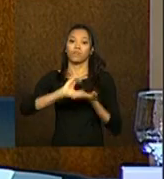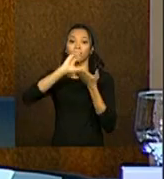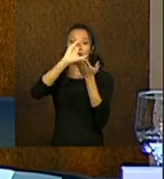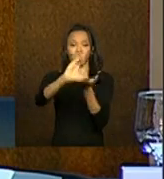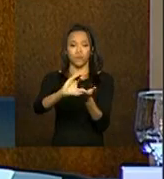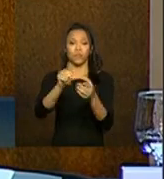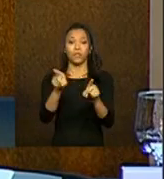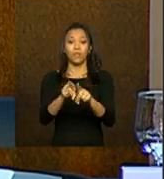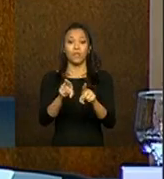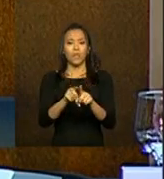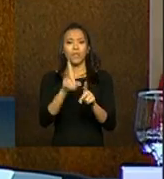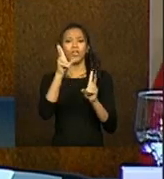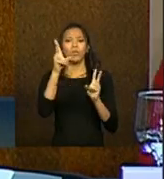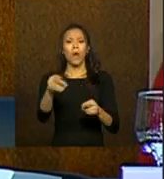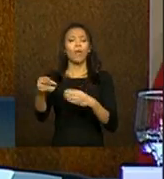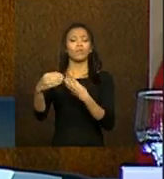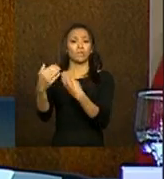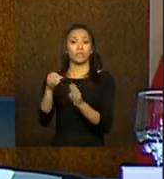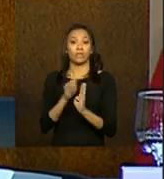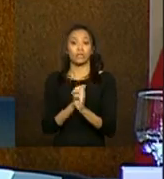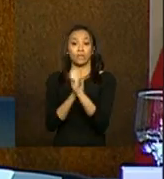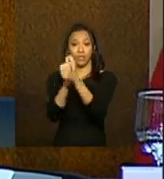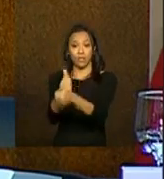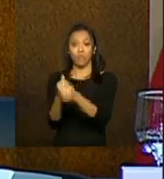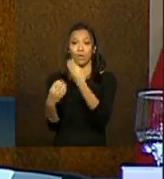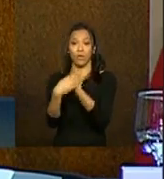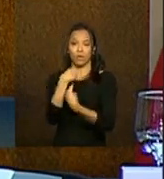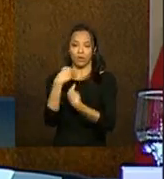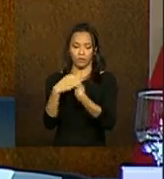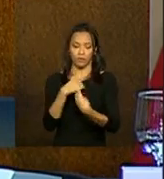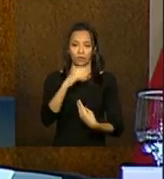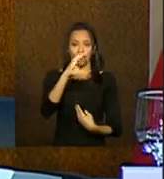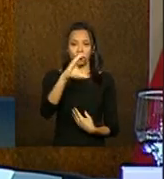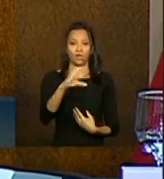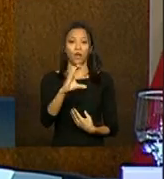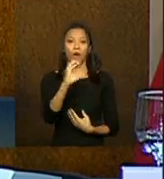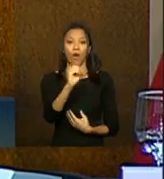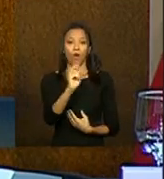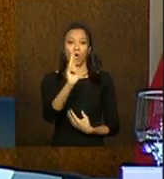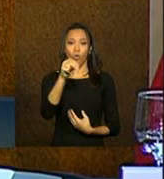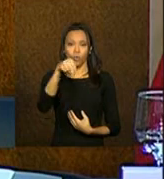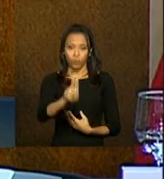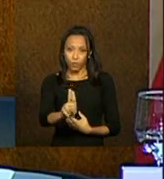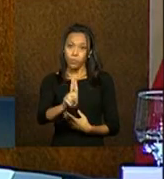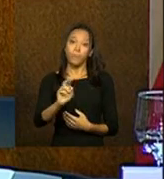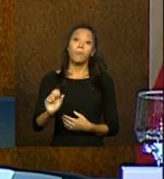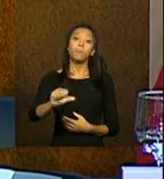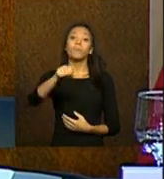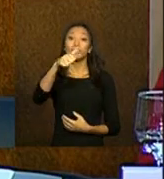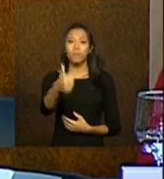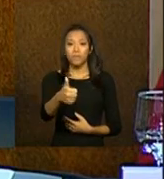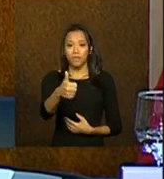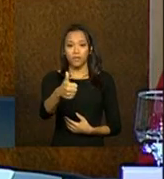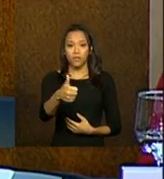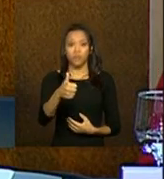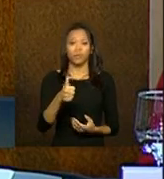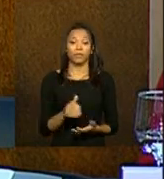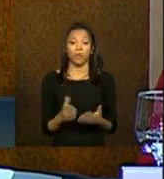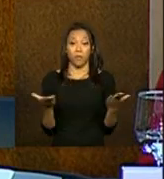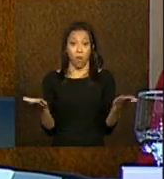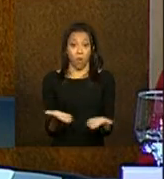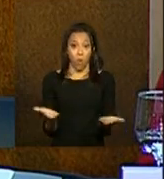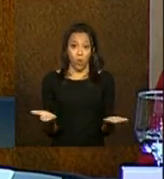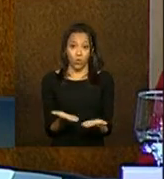ONU. Eu queria citar resultados de quatro deles. Primeiro deles no PRú. Entre os estudantes